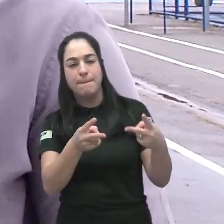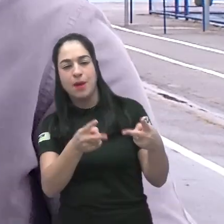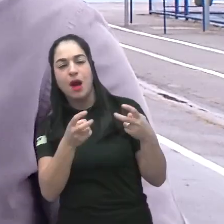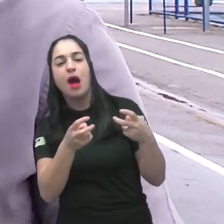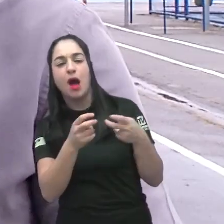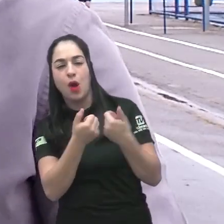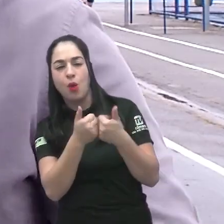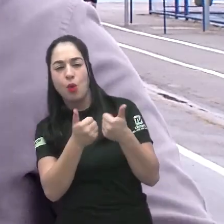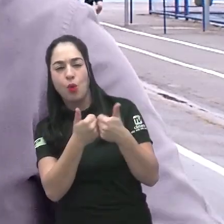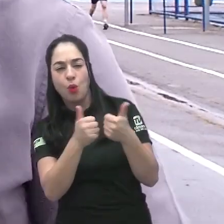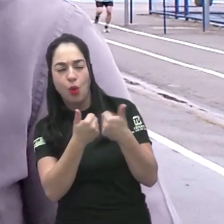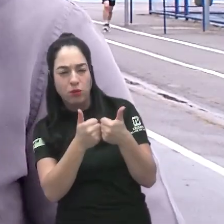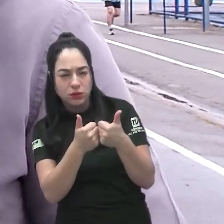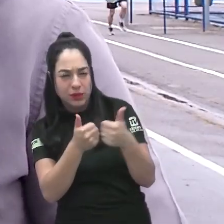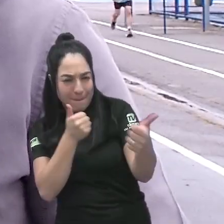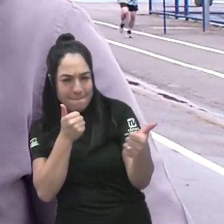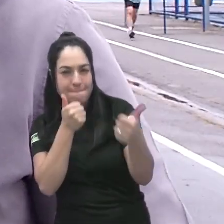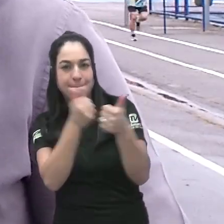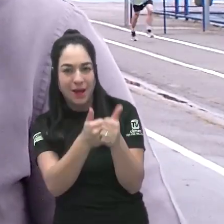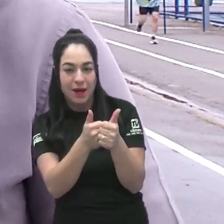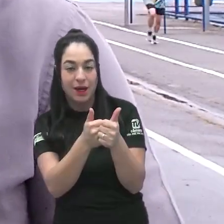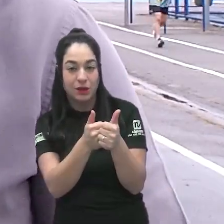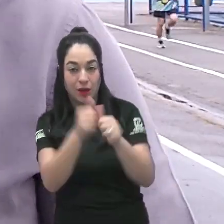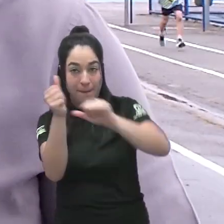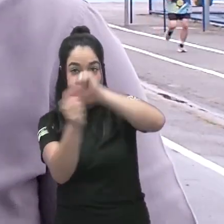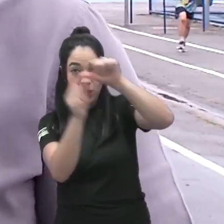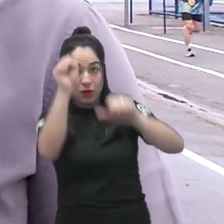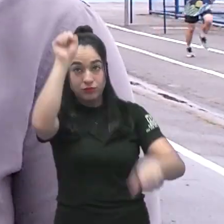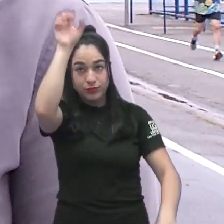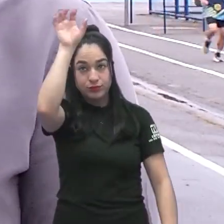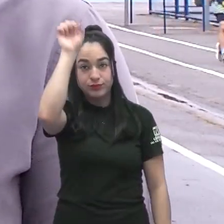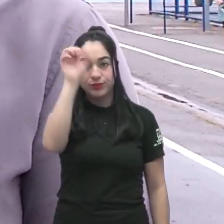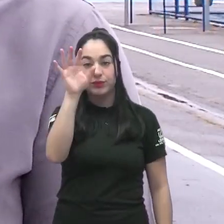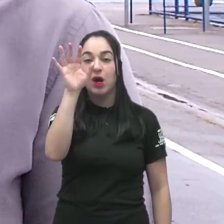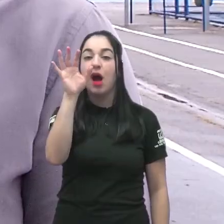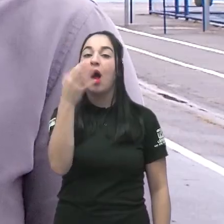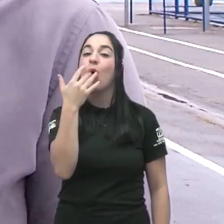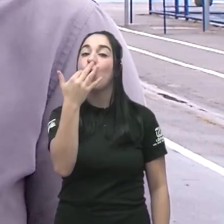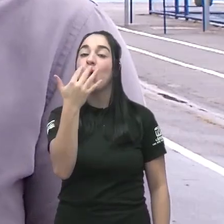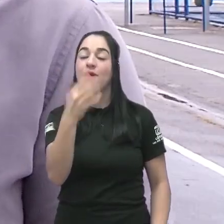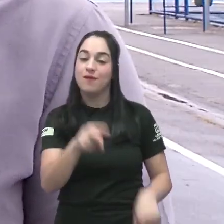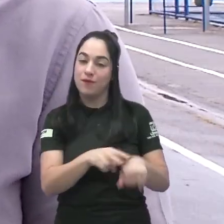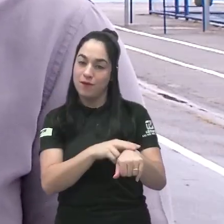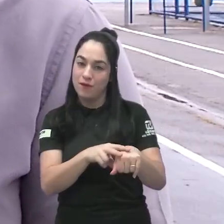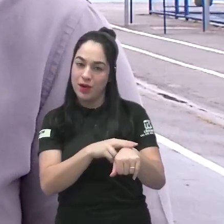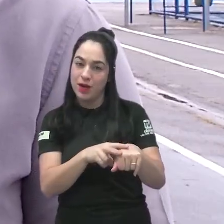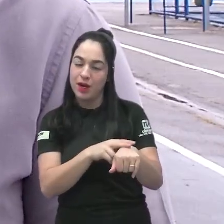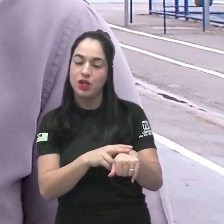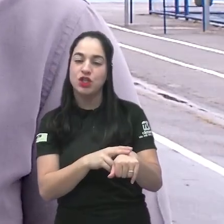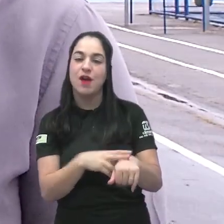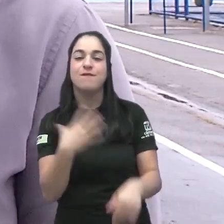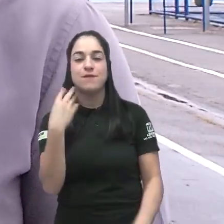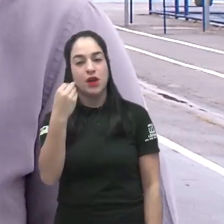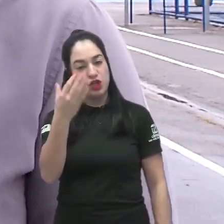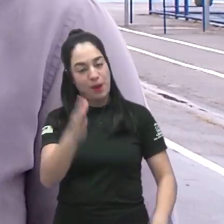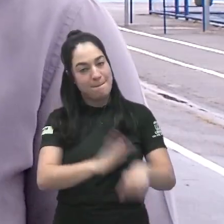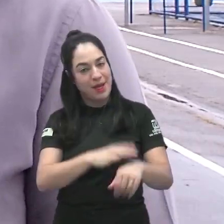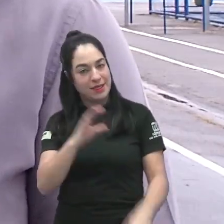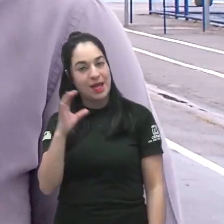ela reconhece o veículo quando ele está se aproximando, né, o VLP, e dá o verde para ele no semáforo. Isso reduz o tempo de